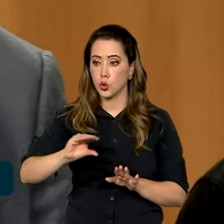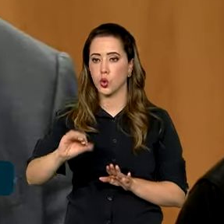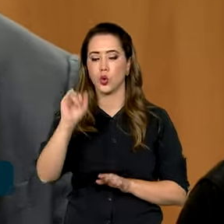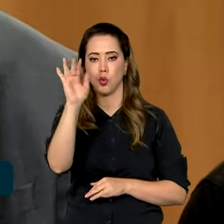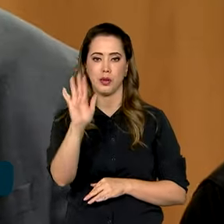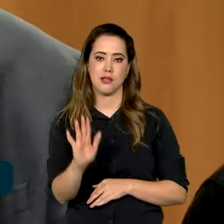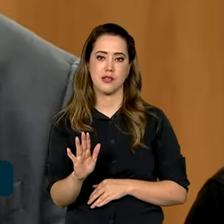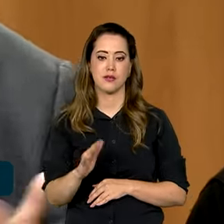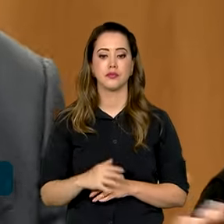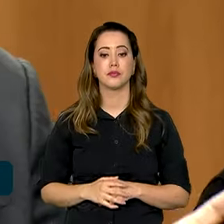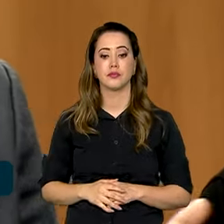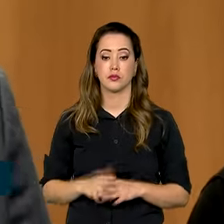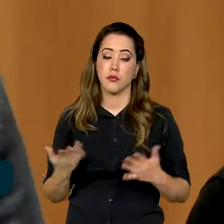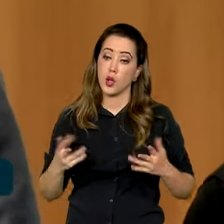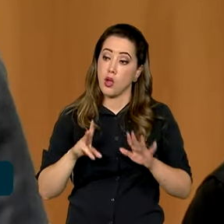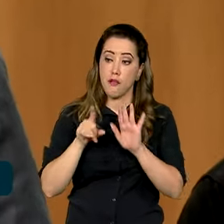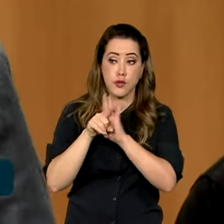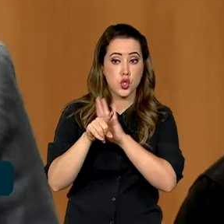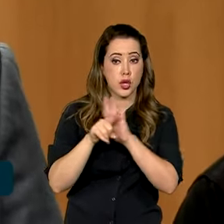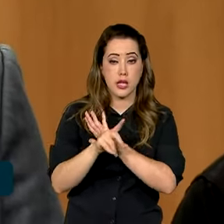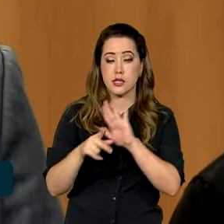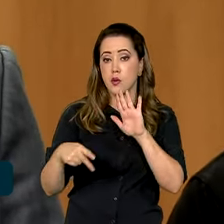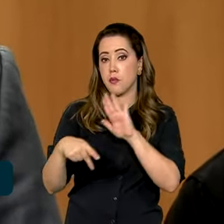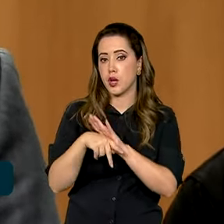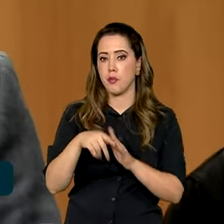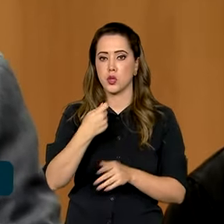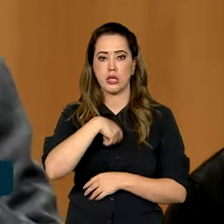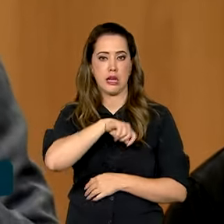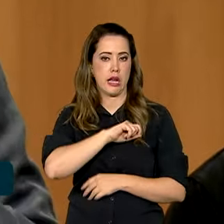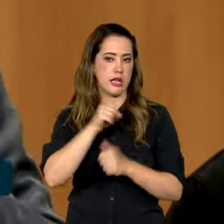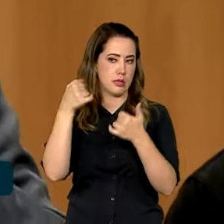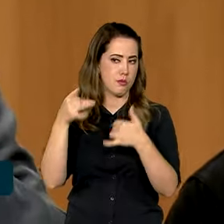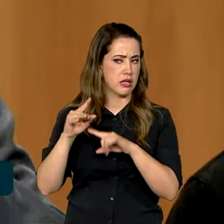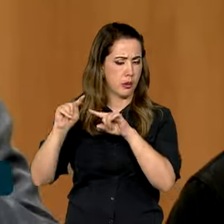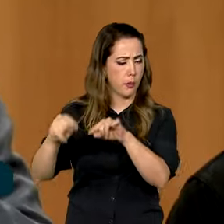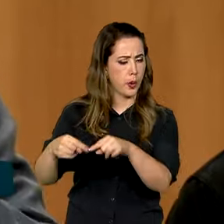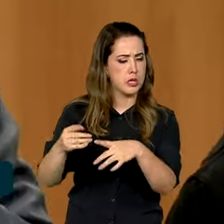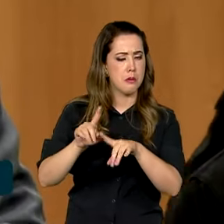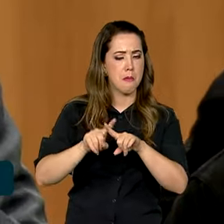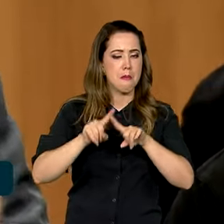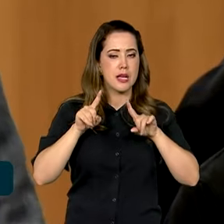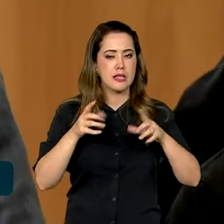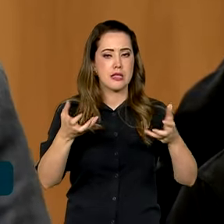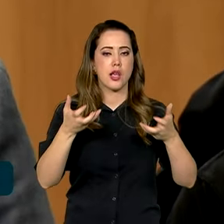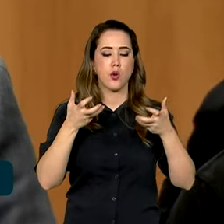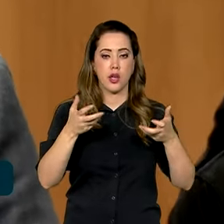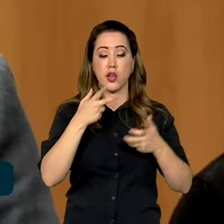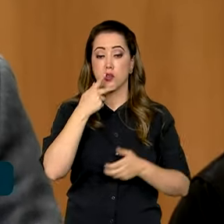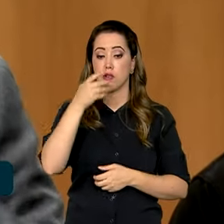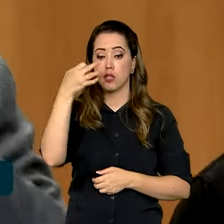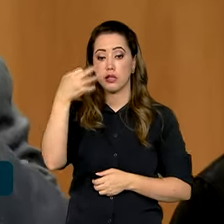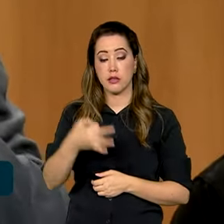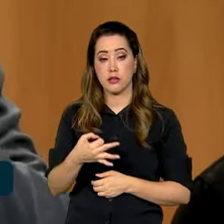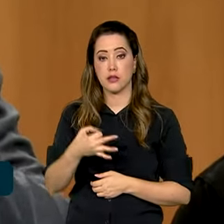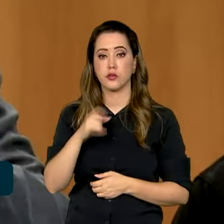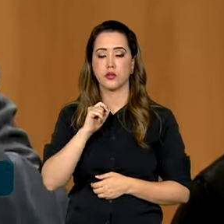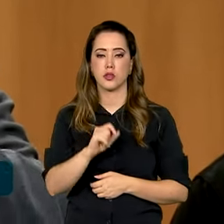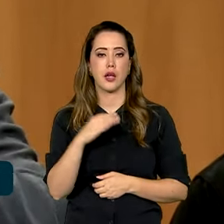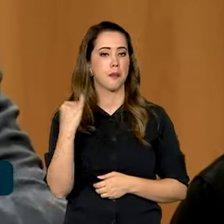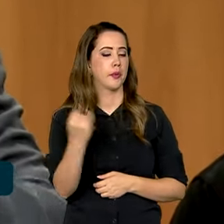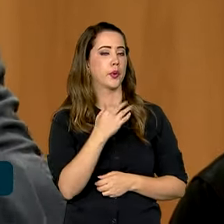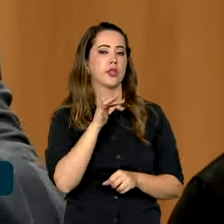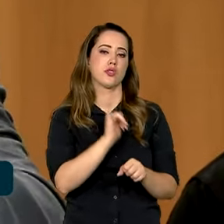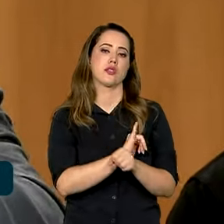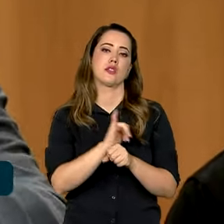Brasil sobre a investigação os delegados falarão Mas eu quero assinalar a importância